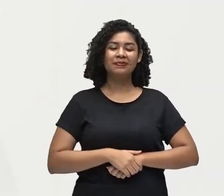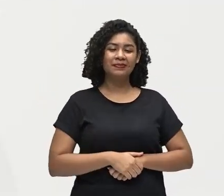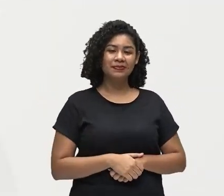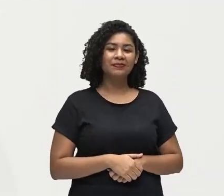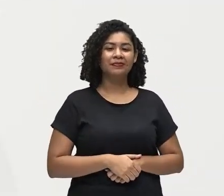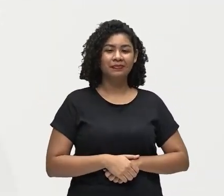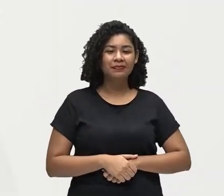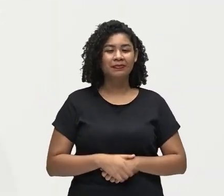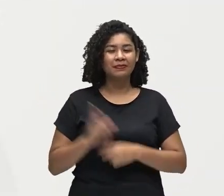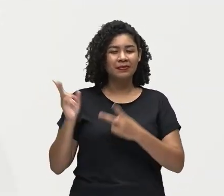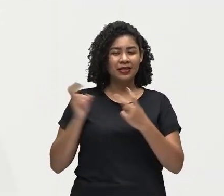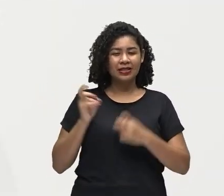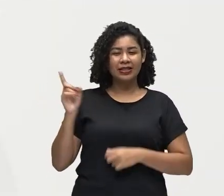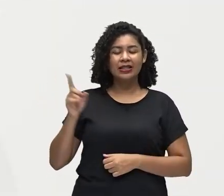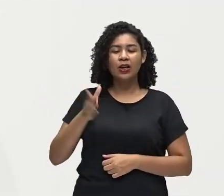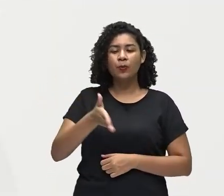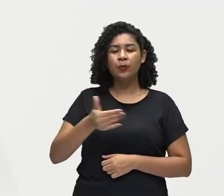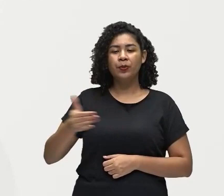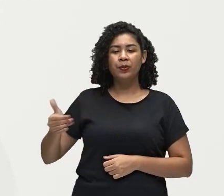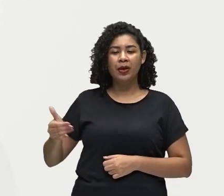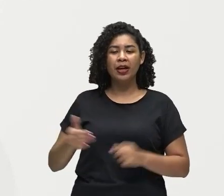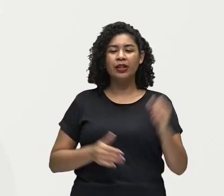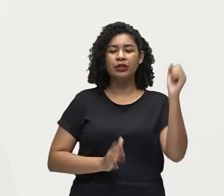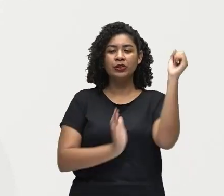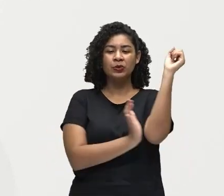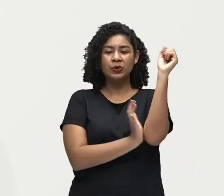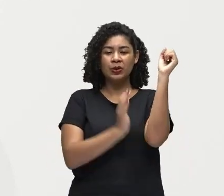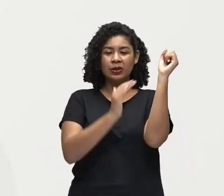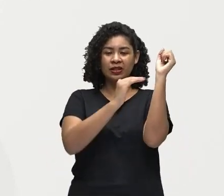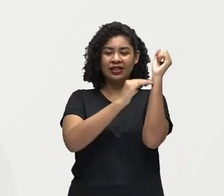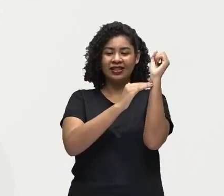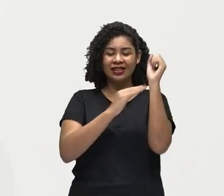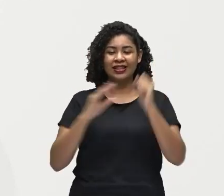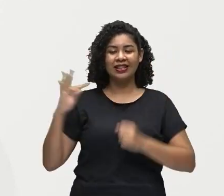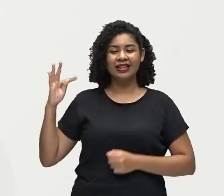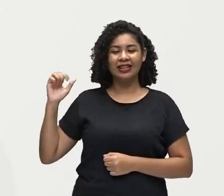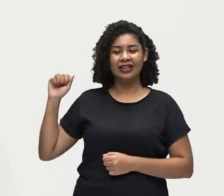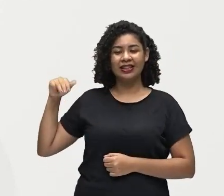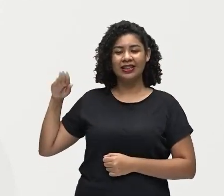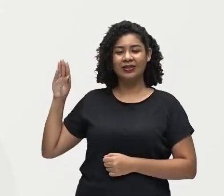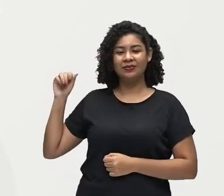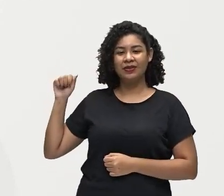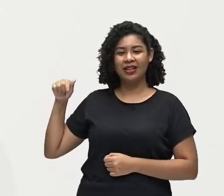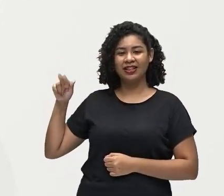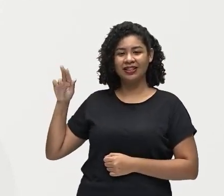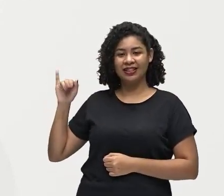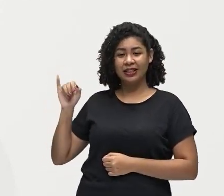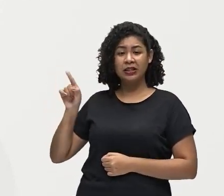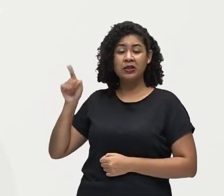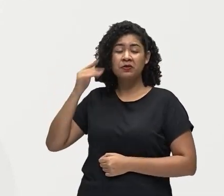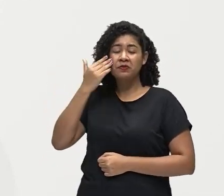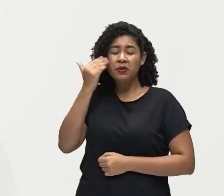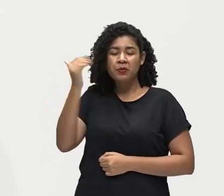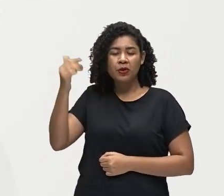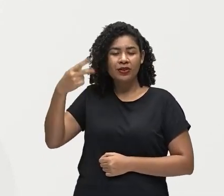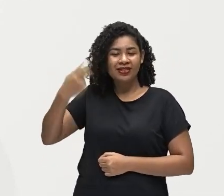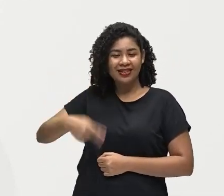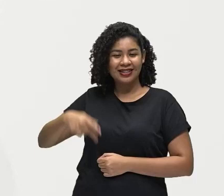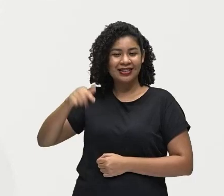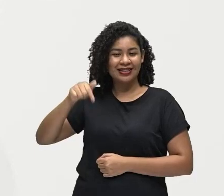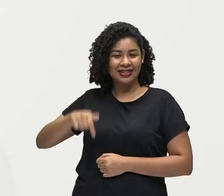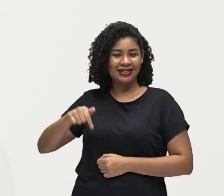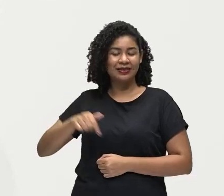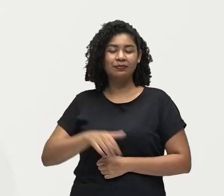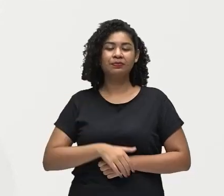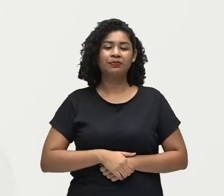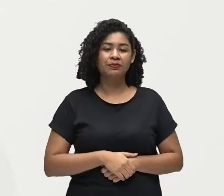está observando aí o tambaqui, né? Bem no centro da imagem. E o tambaqui, que é um peixe aqui muito conhecido na nossa região, né?